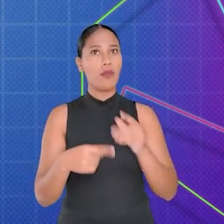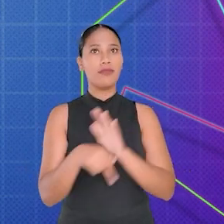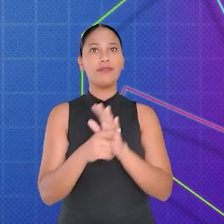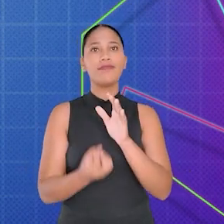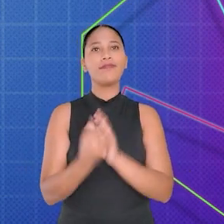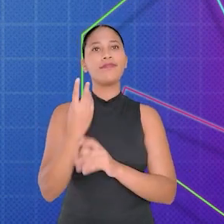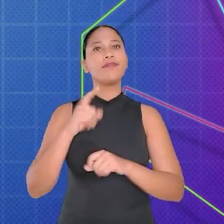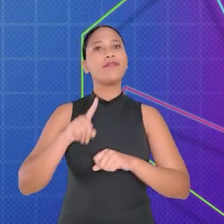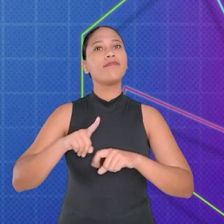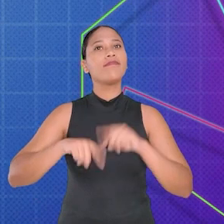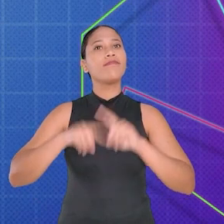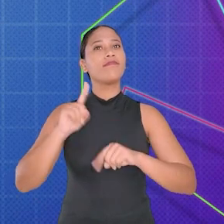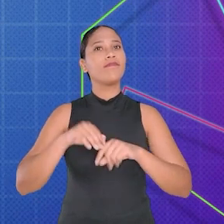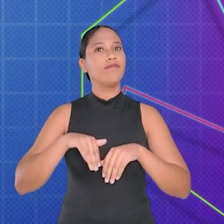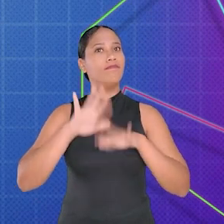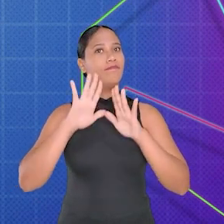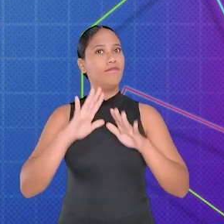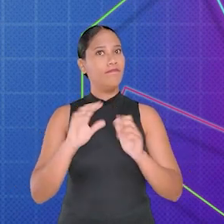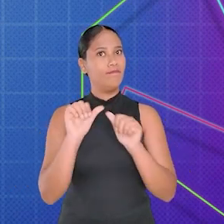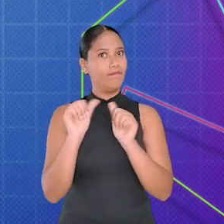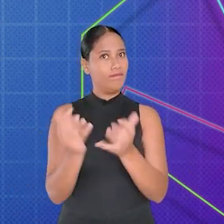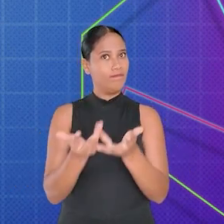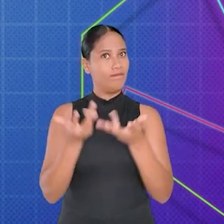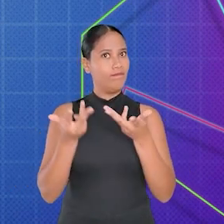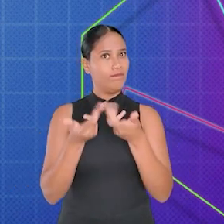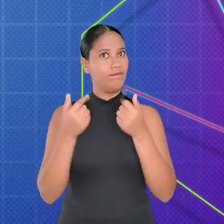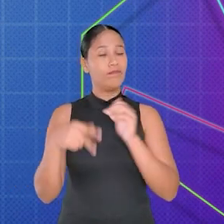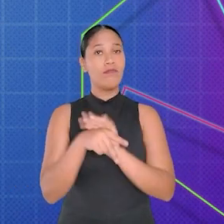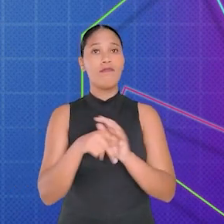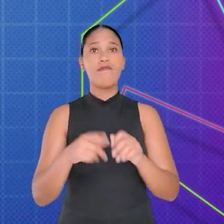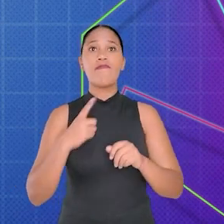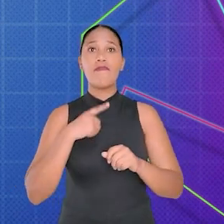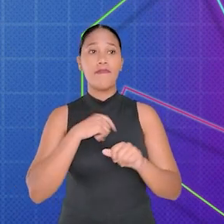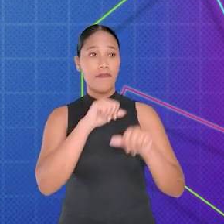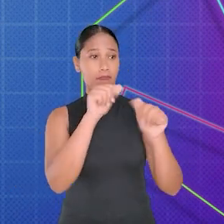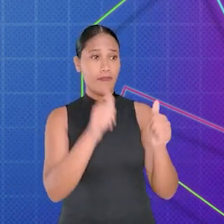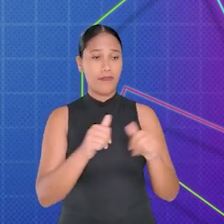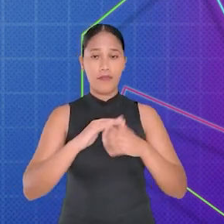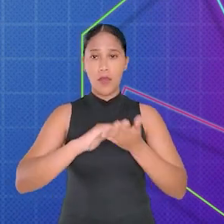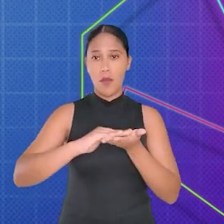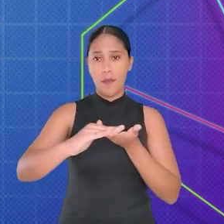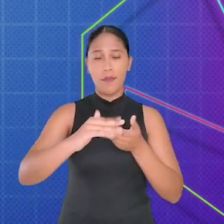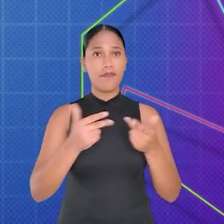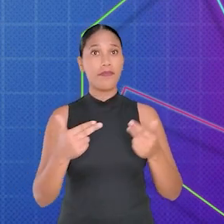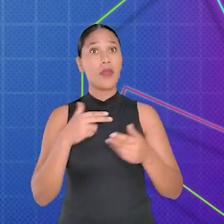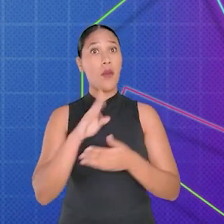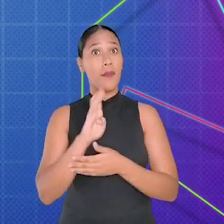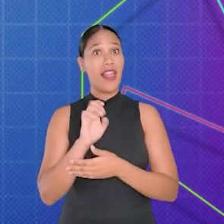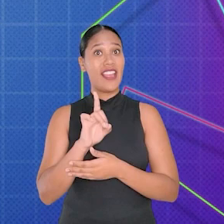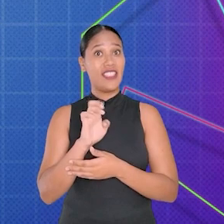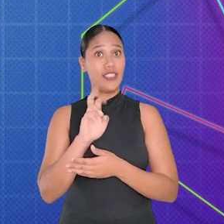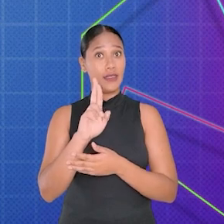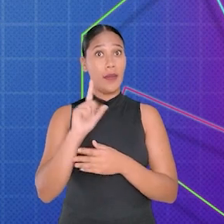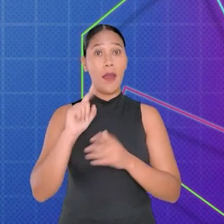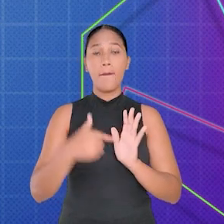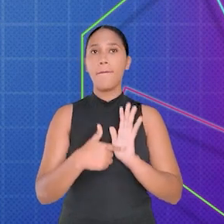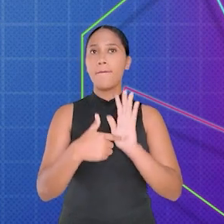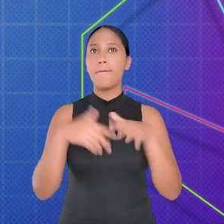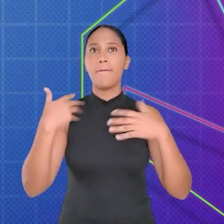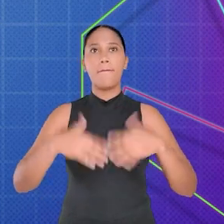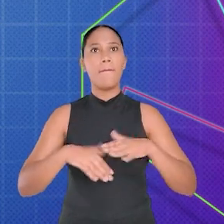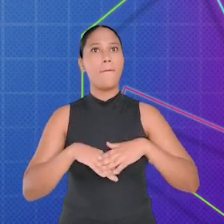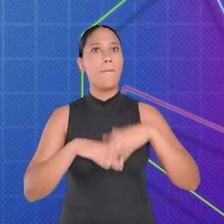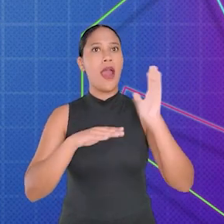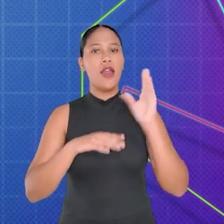outras formas básicas para serem usadas em projetos de modelagem 3D. As primitivas são úteis porque permitem que o usuário crie rapidamente